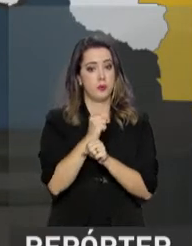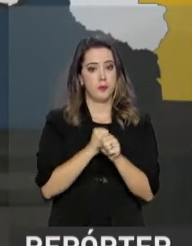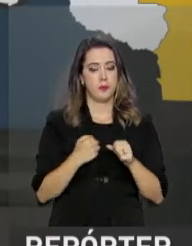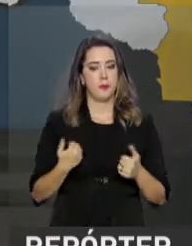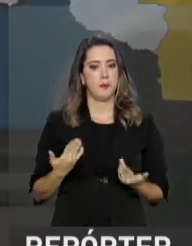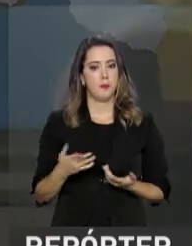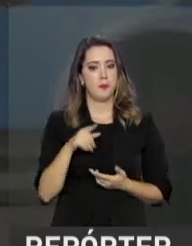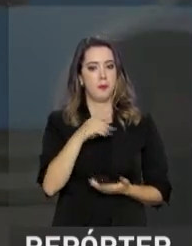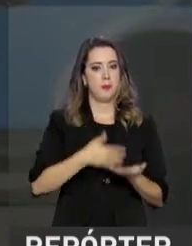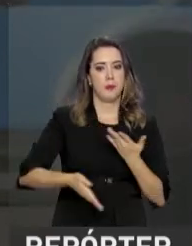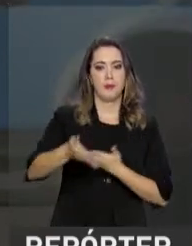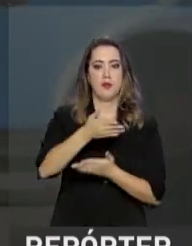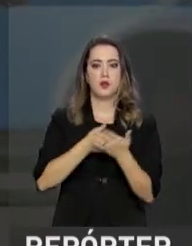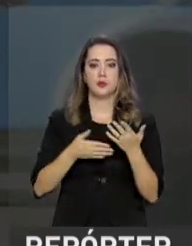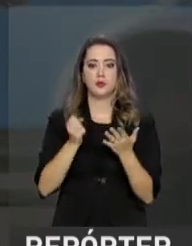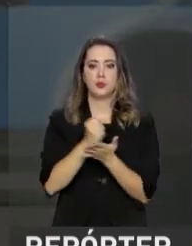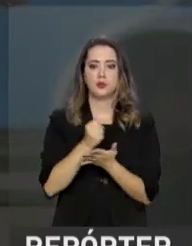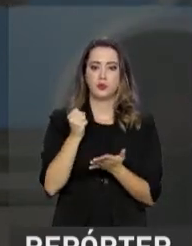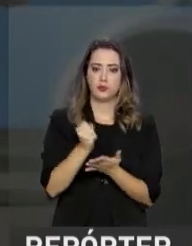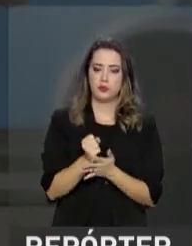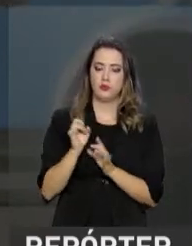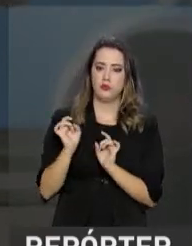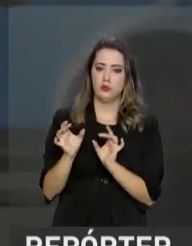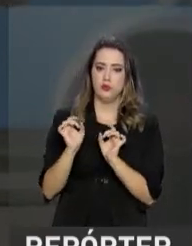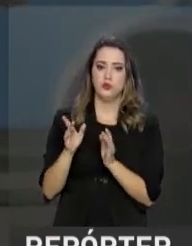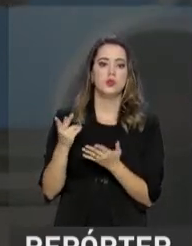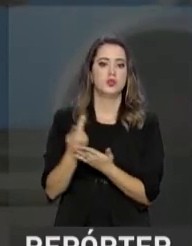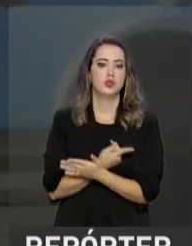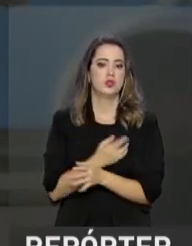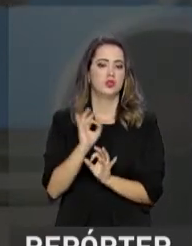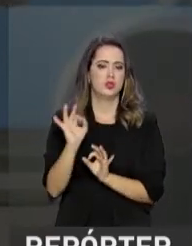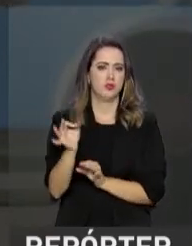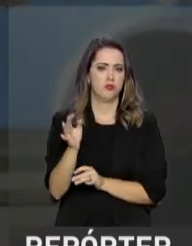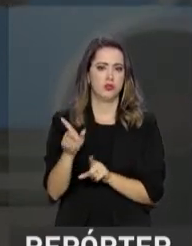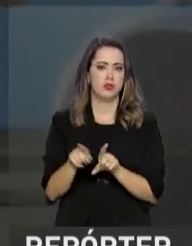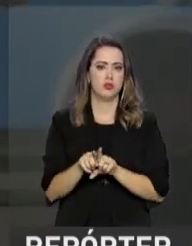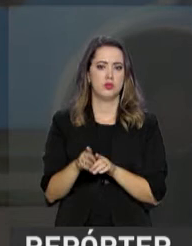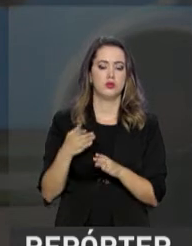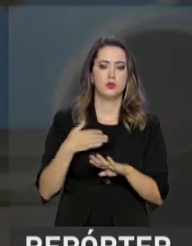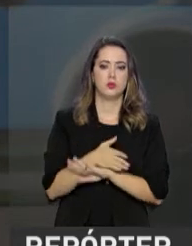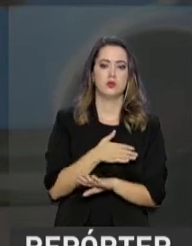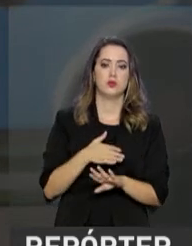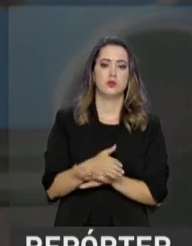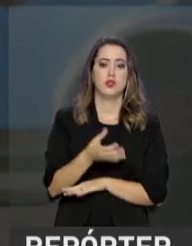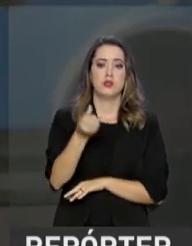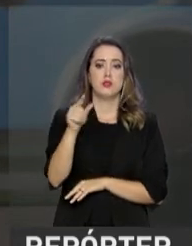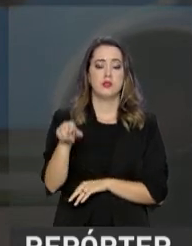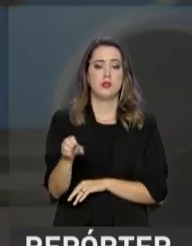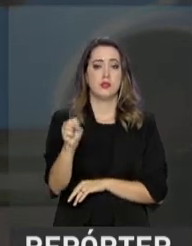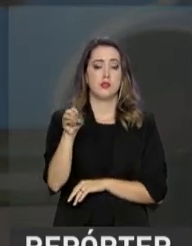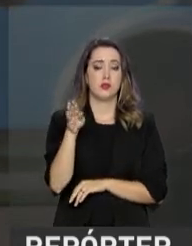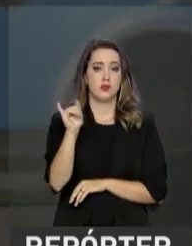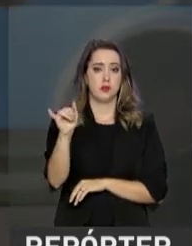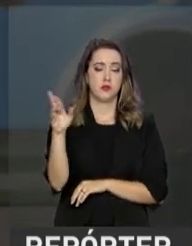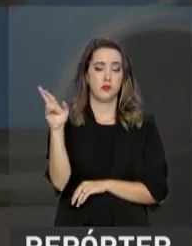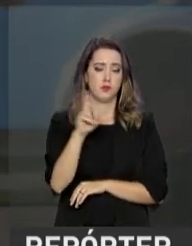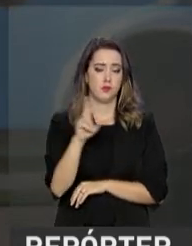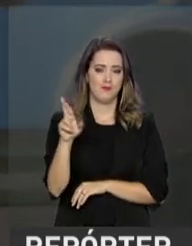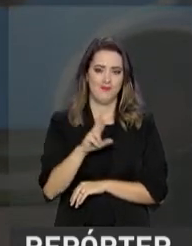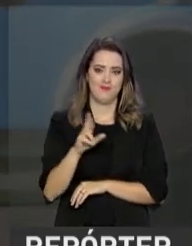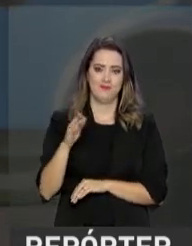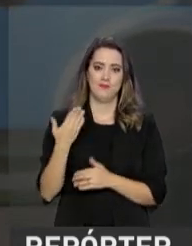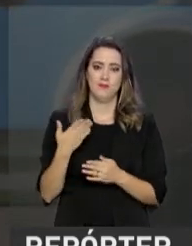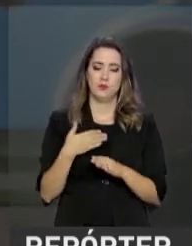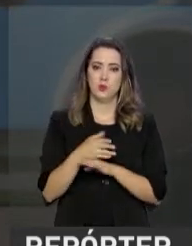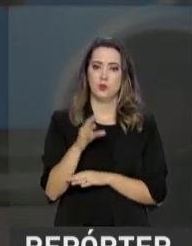ano a renegociação de contratos de concessão já existentes resultou no ingresso de 6 bilhões e 800 milhões